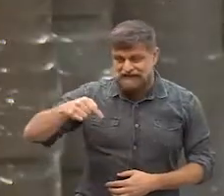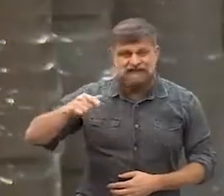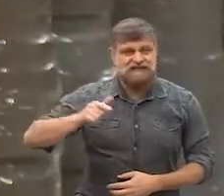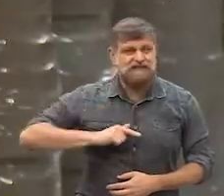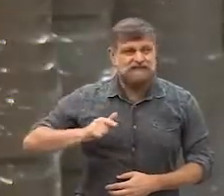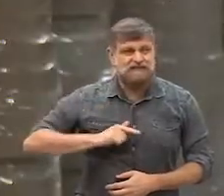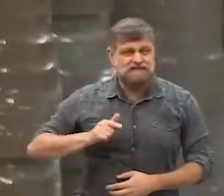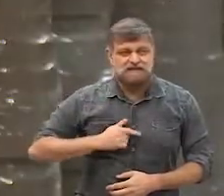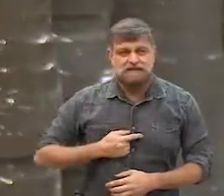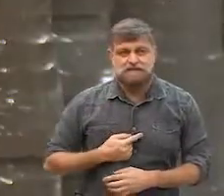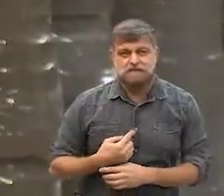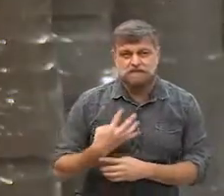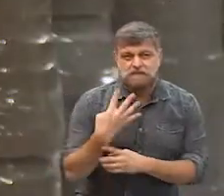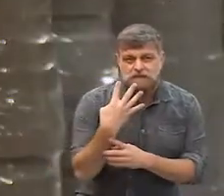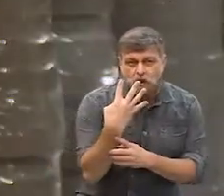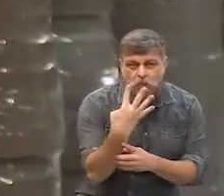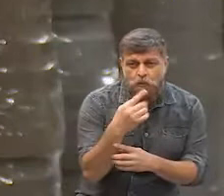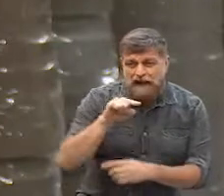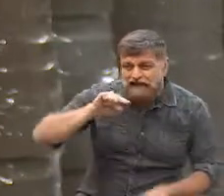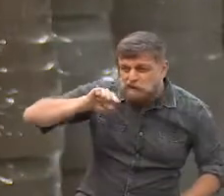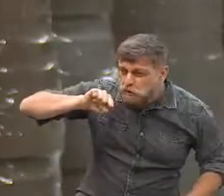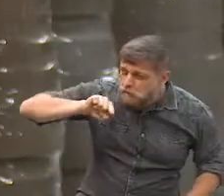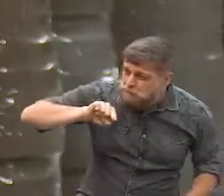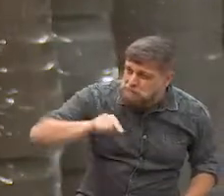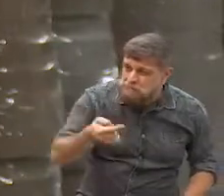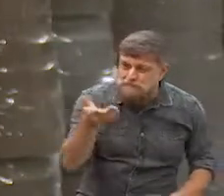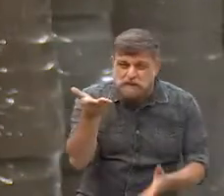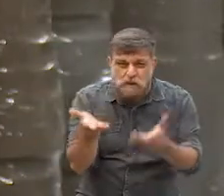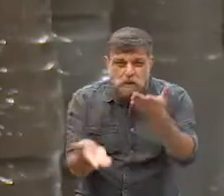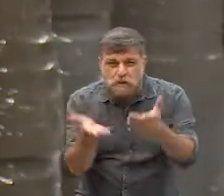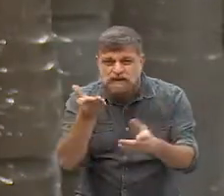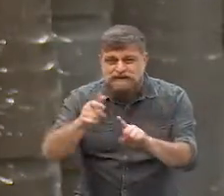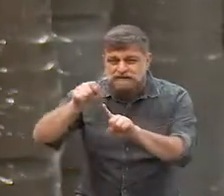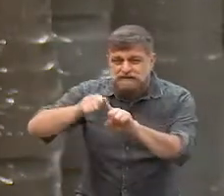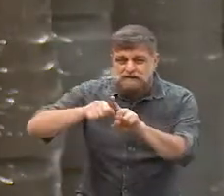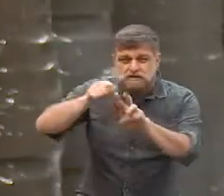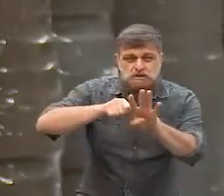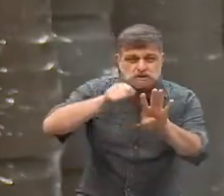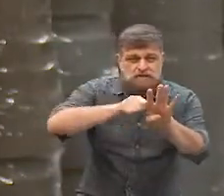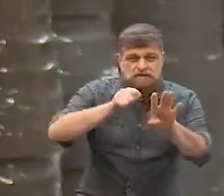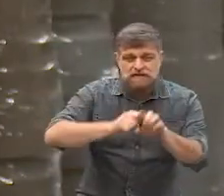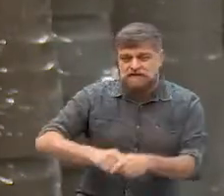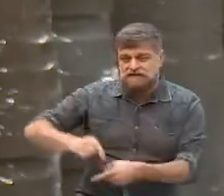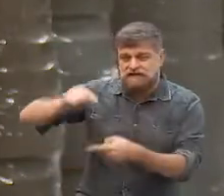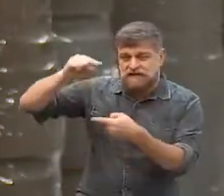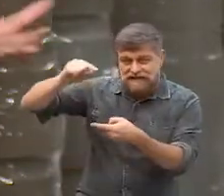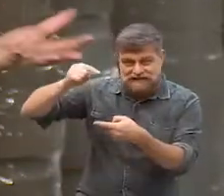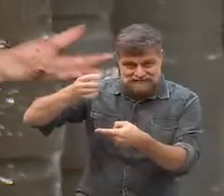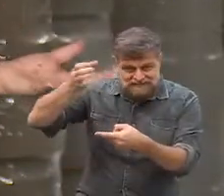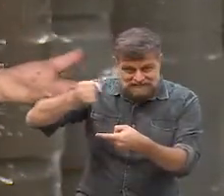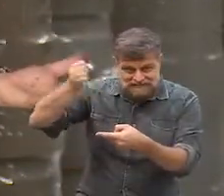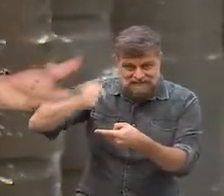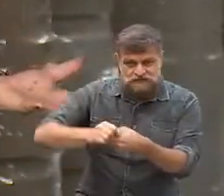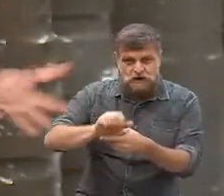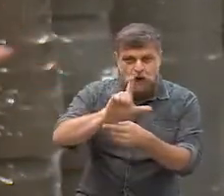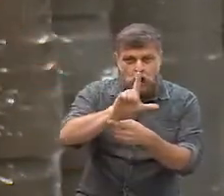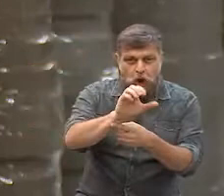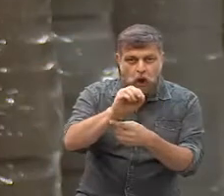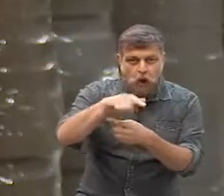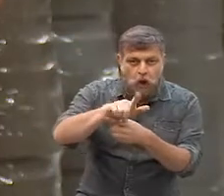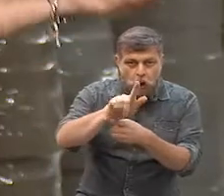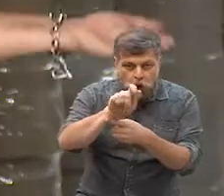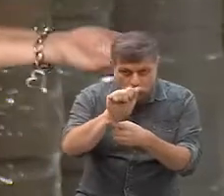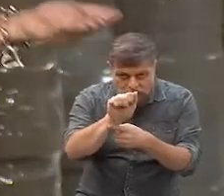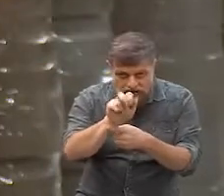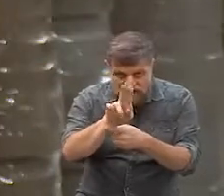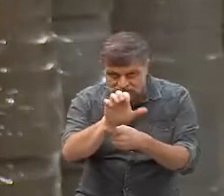são 4.000 toneladas por mês de embalagem longa-vida que deixam de ir para